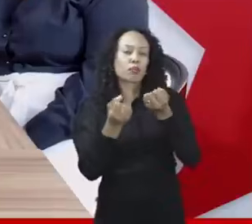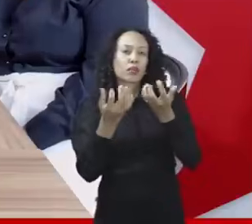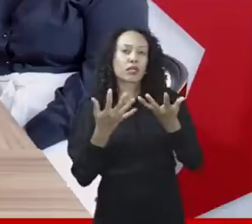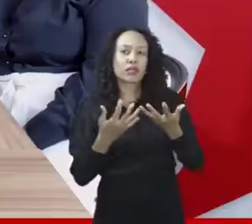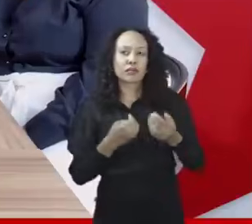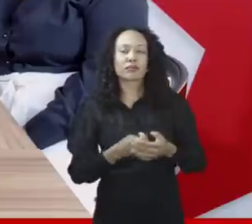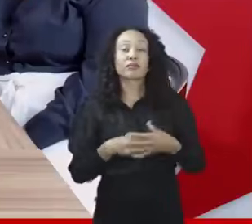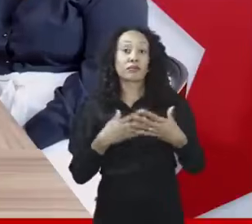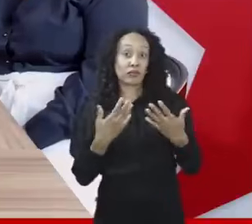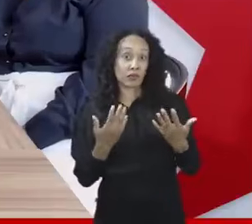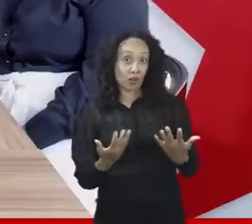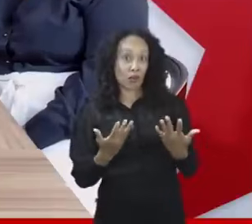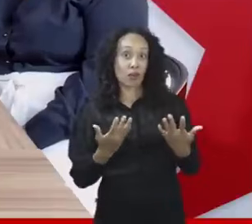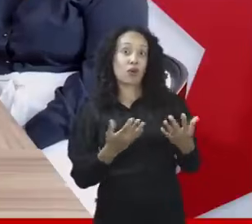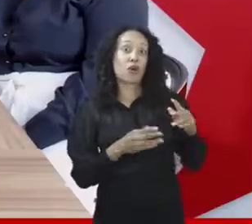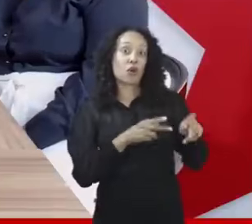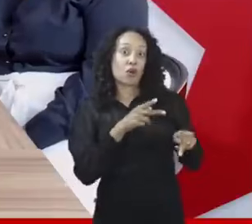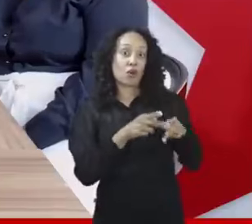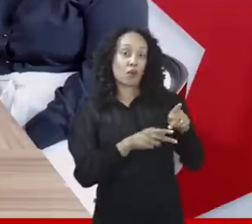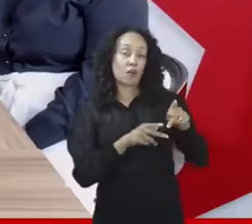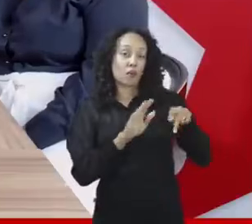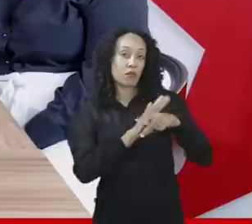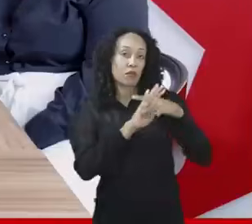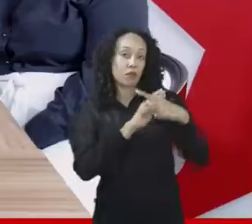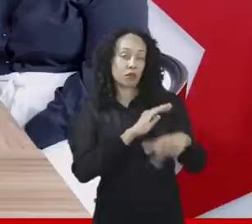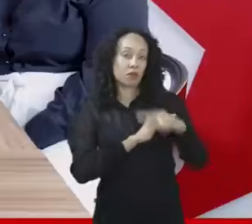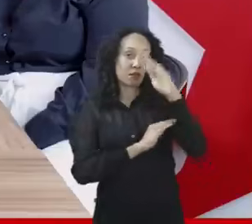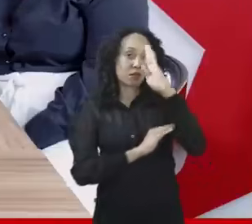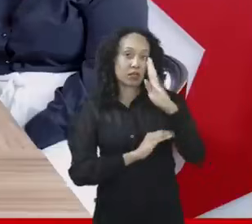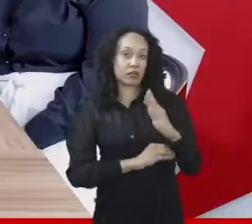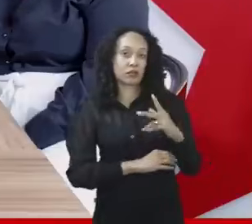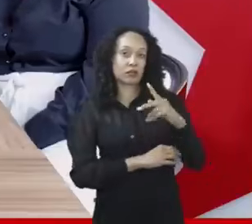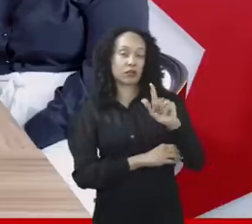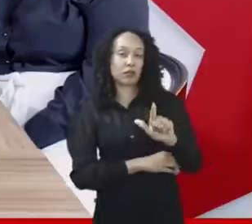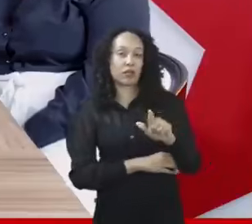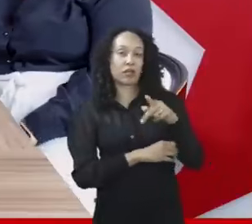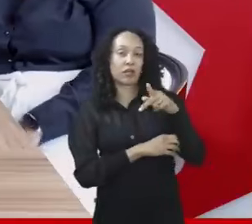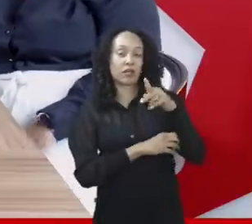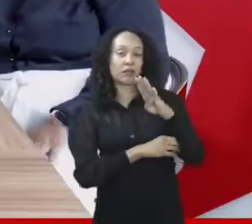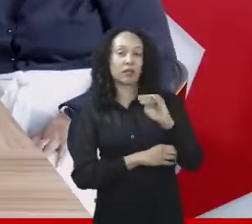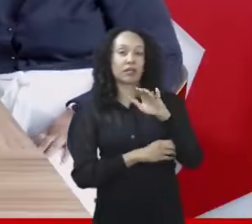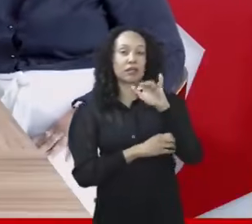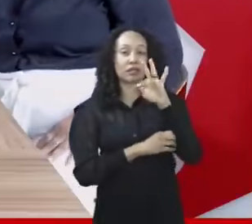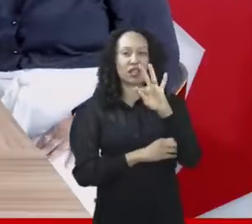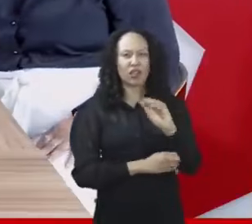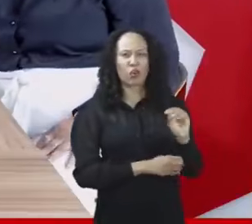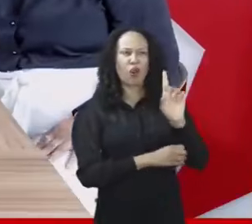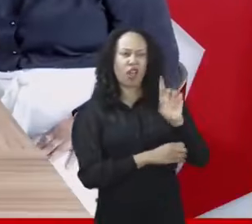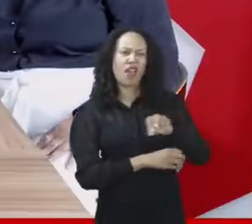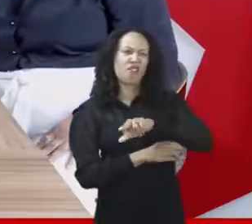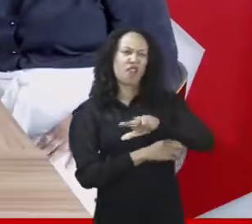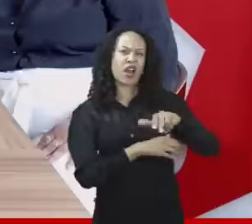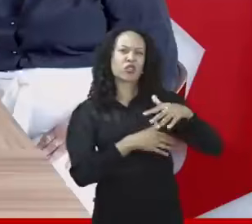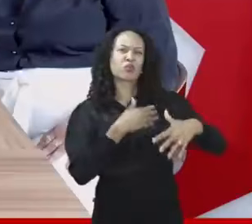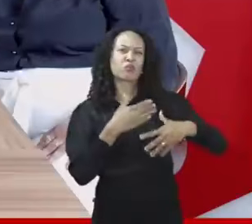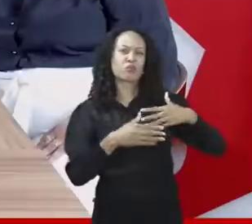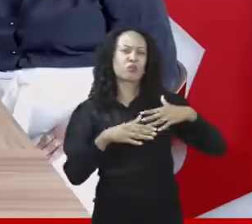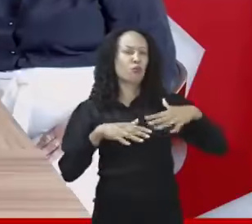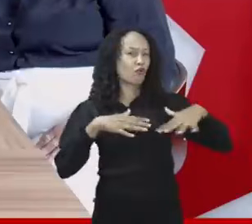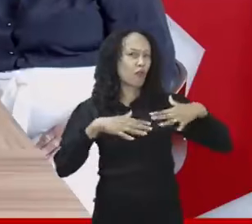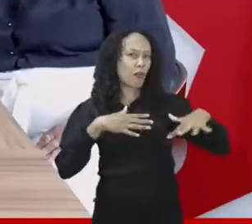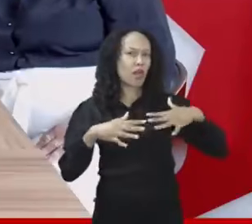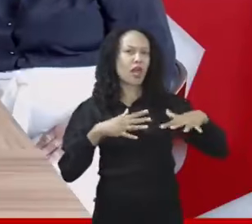O plebiscito popular rodou todo o Brasil, né? Ele vem de uma unidade de vários movimentos partidários,